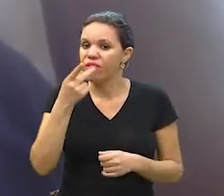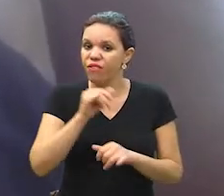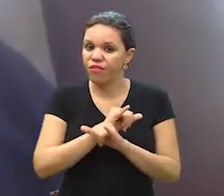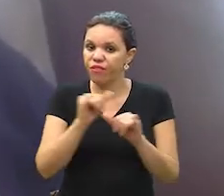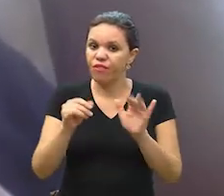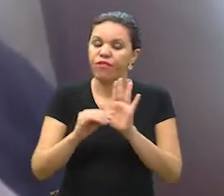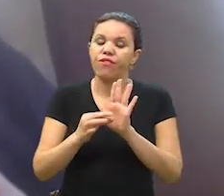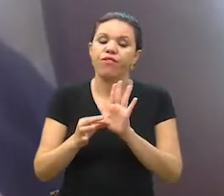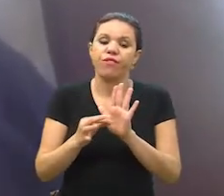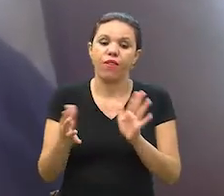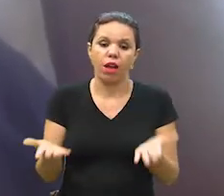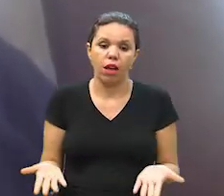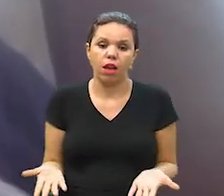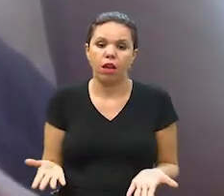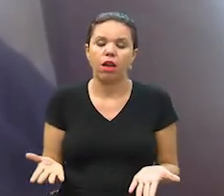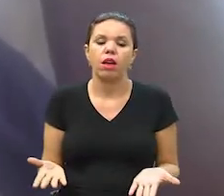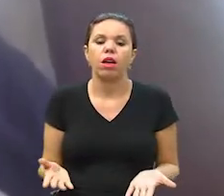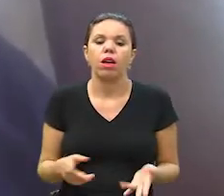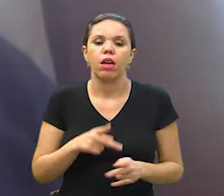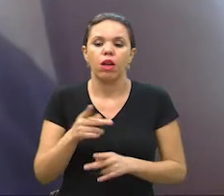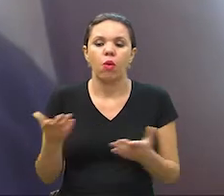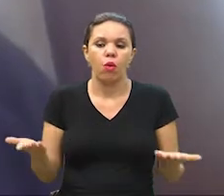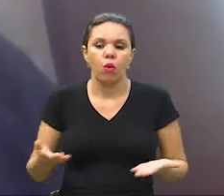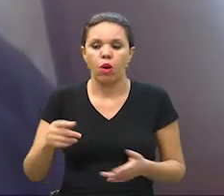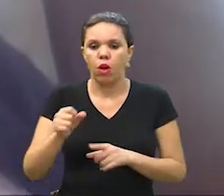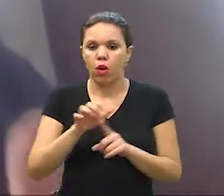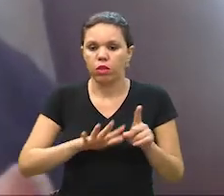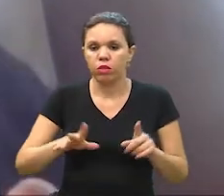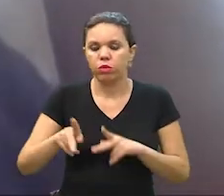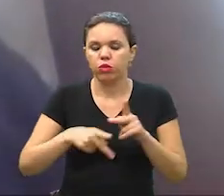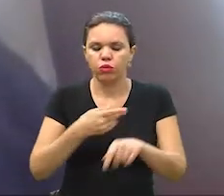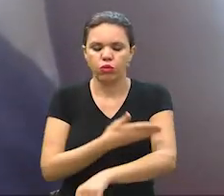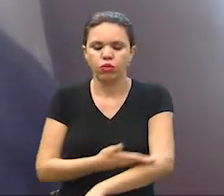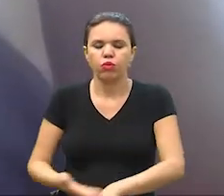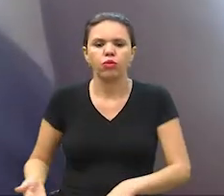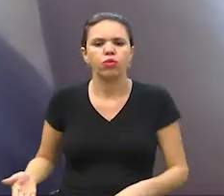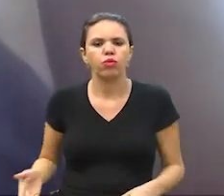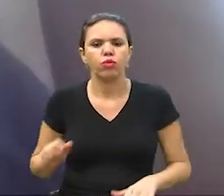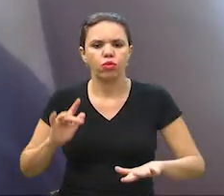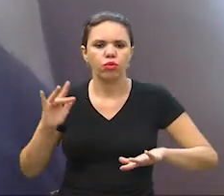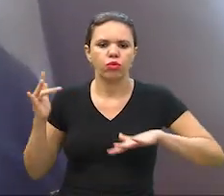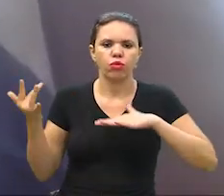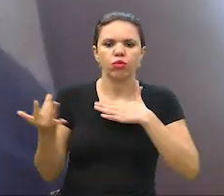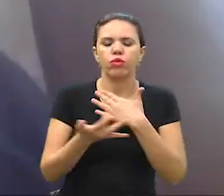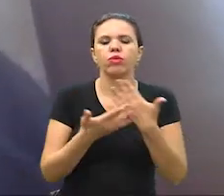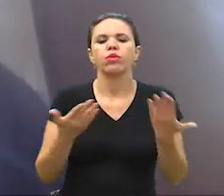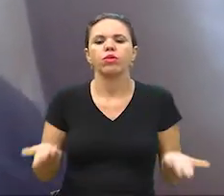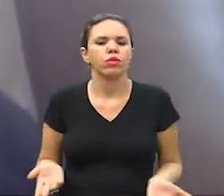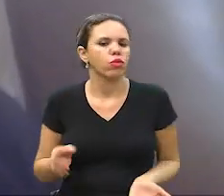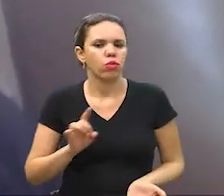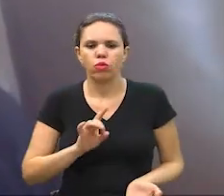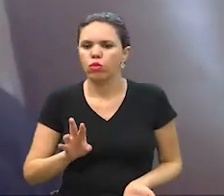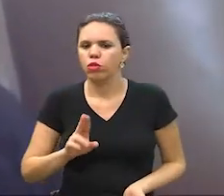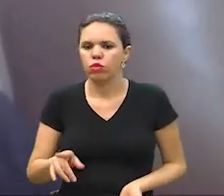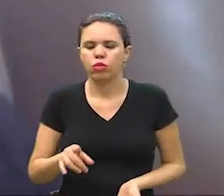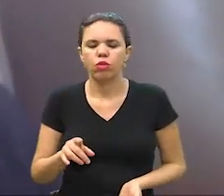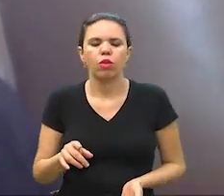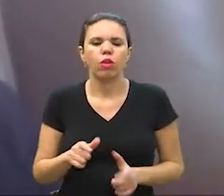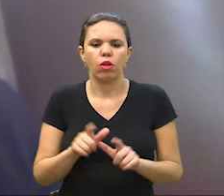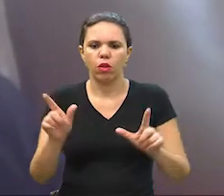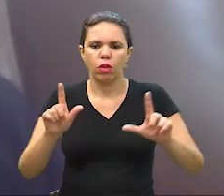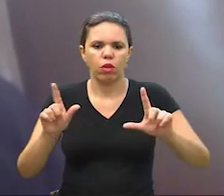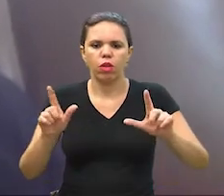colocado naquilo que hoje a sociedade está acostumada, que são as redes sociais. Não é só a grande